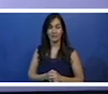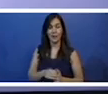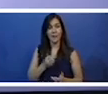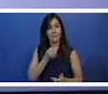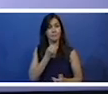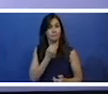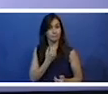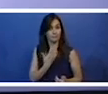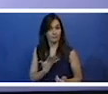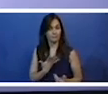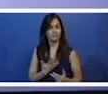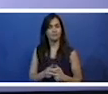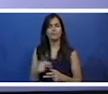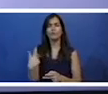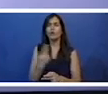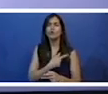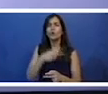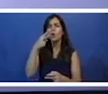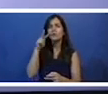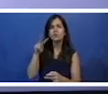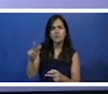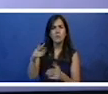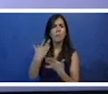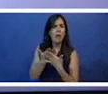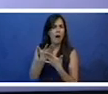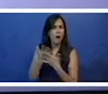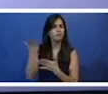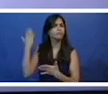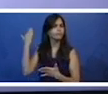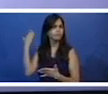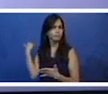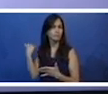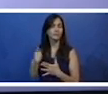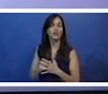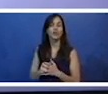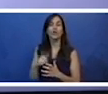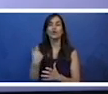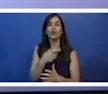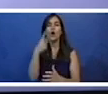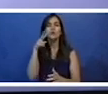Bem, nós vimos, numa das aulas anteriores, nós